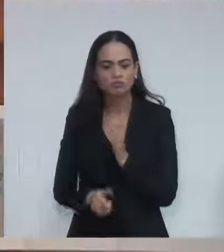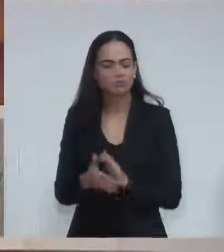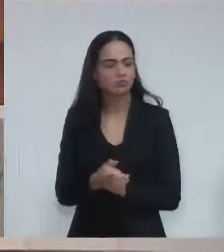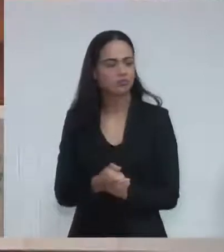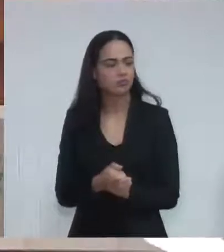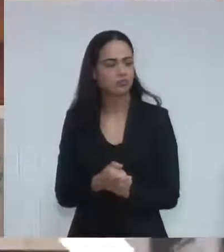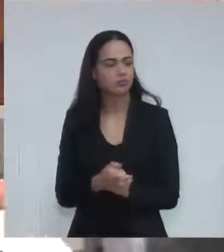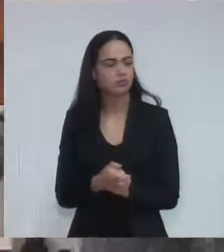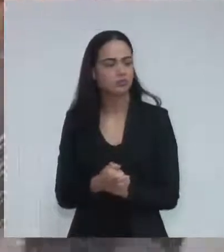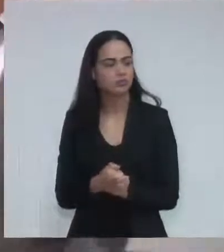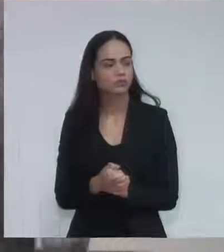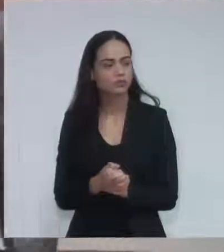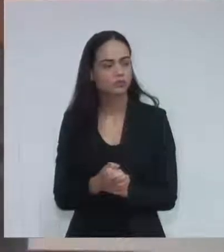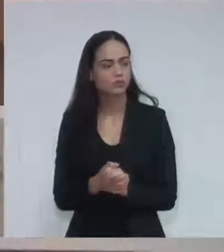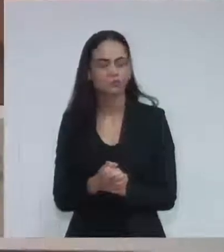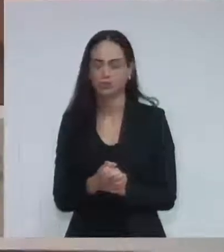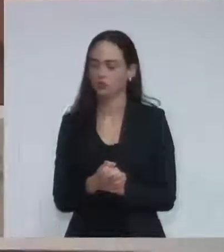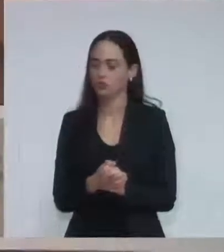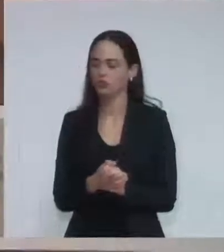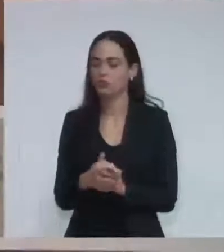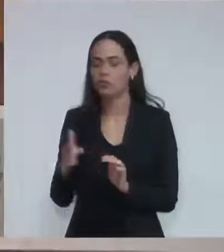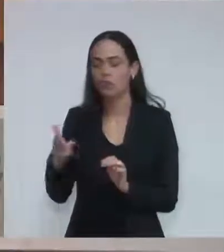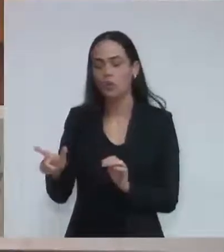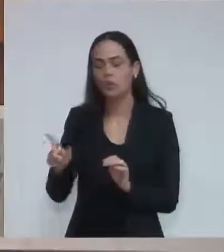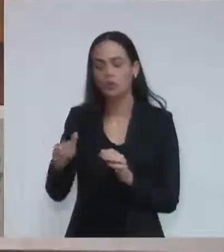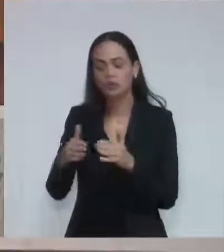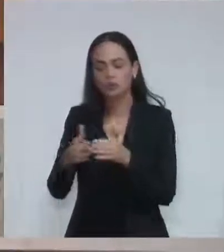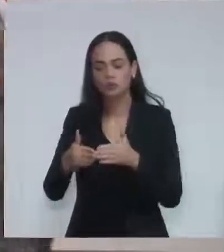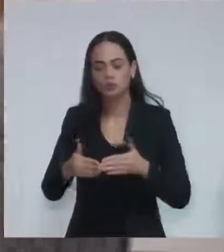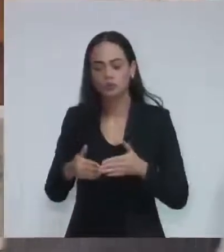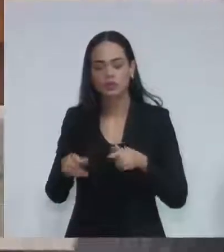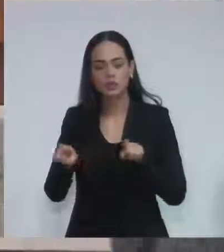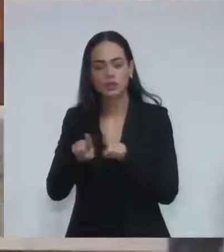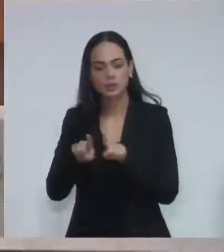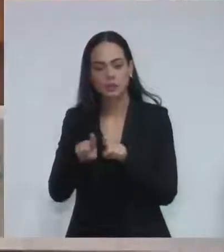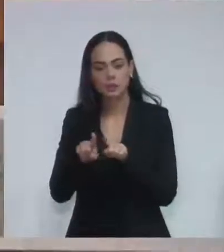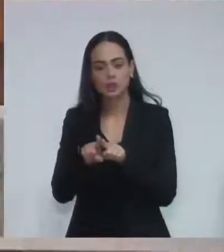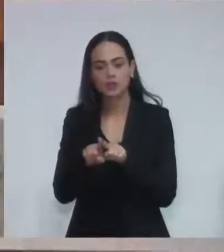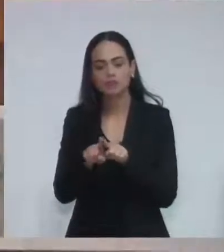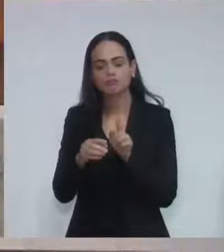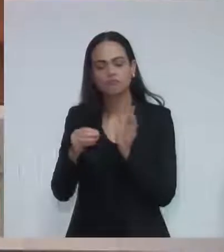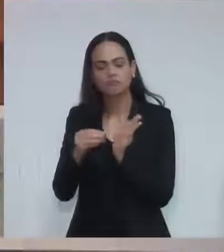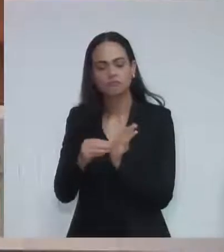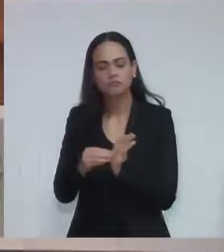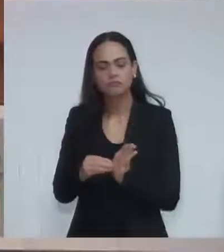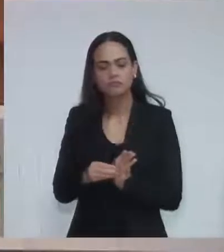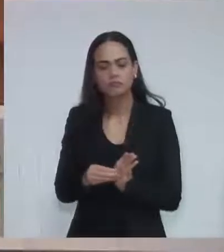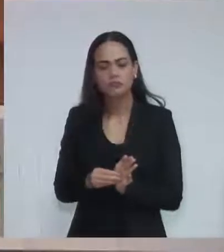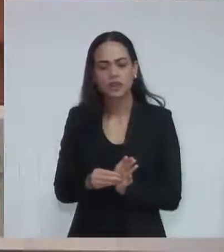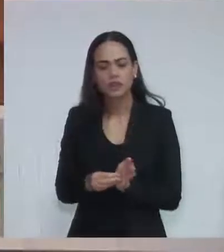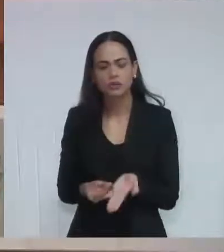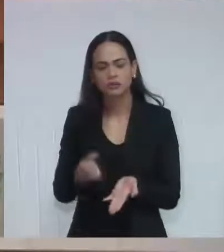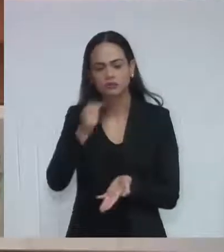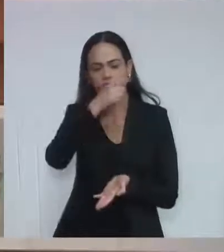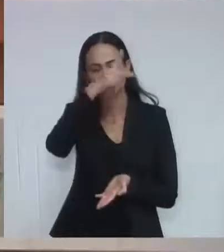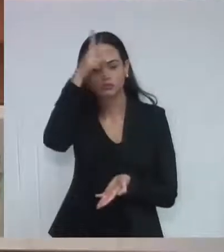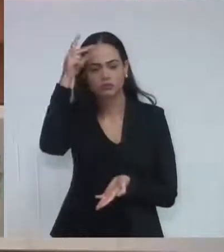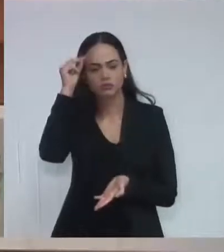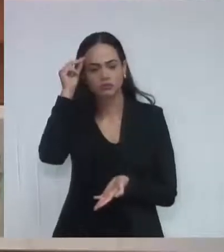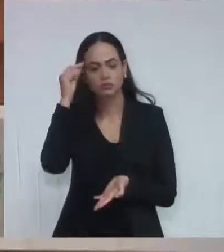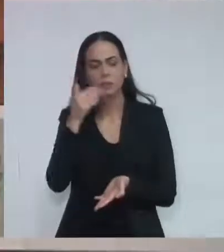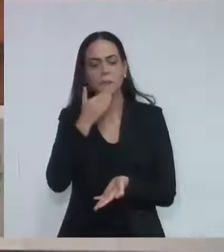130/2017, nas folhas 77, é outro exemplo da falta de razoabilidade na atuação legislativa, quando requer planilha